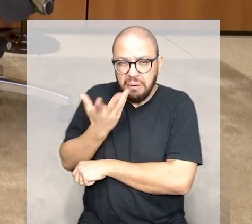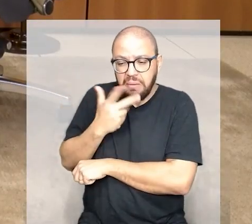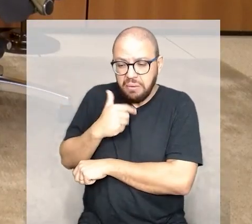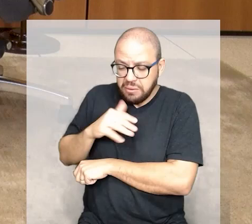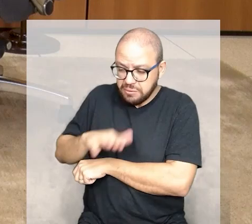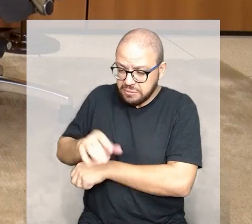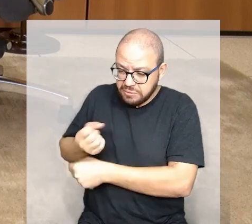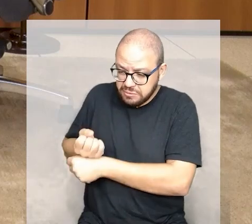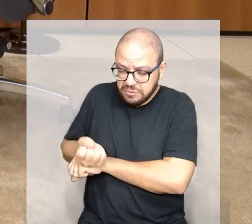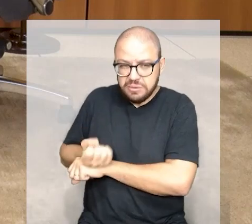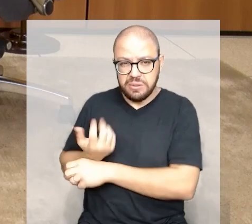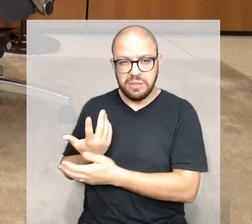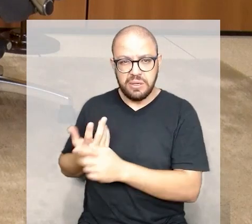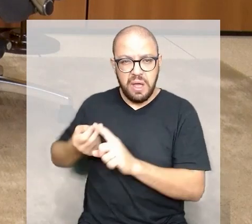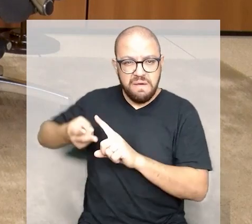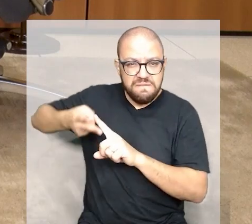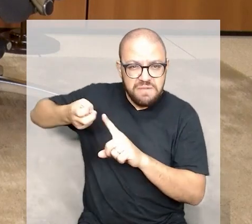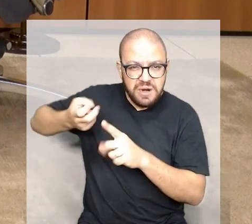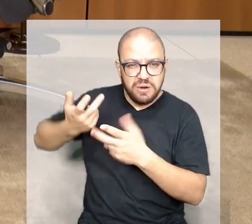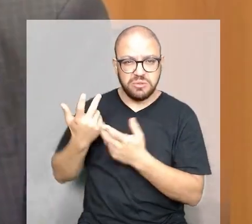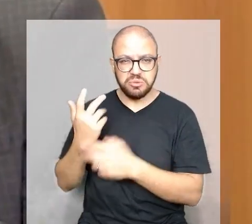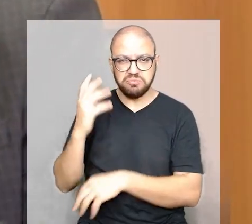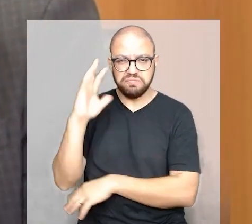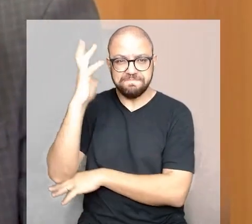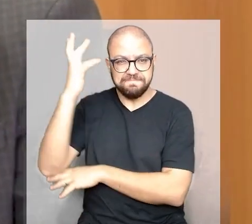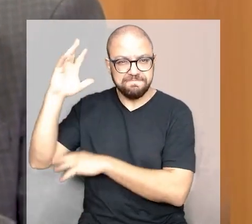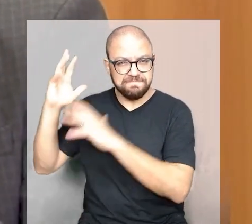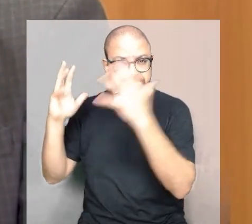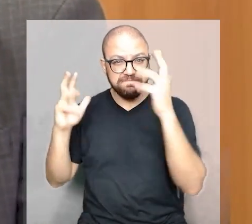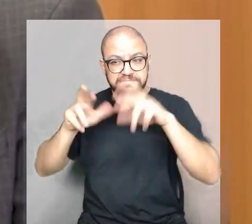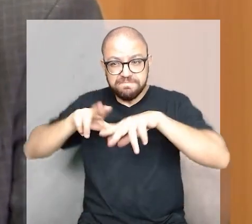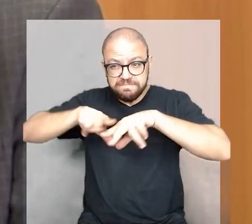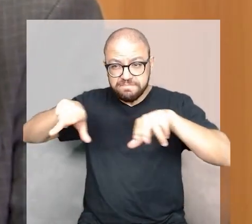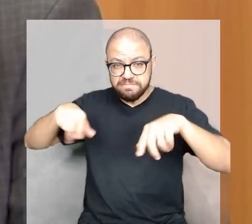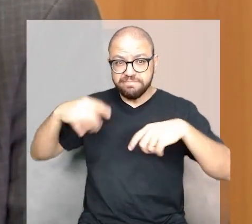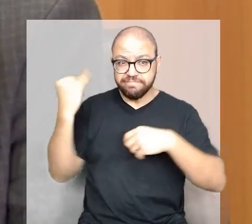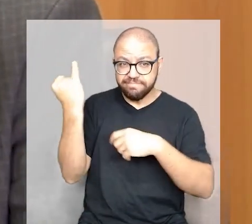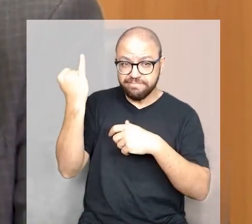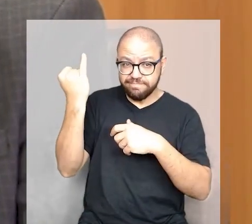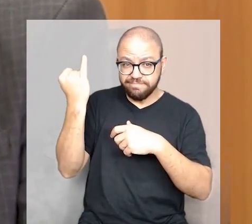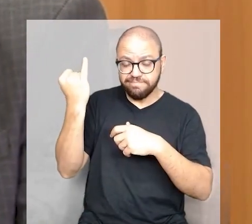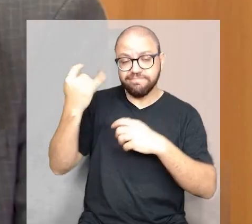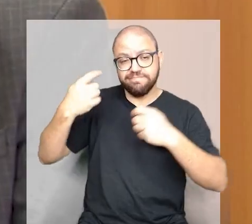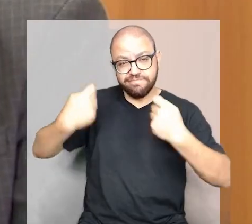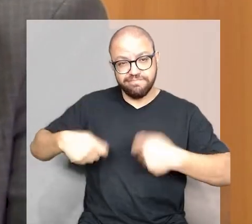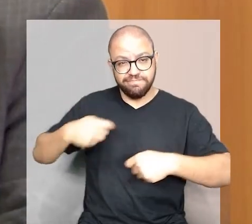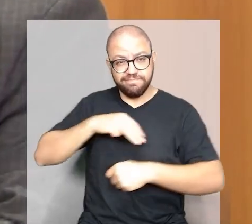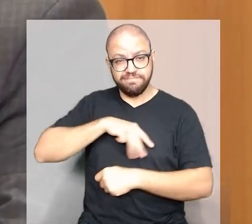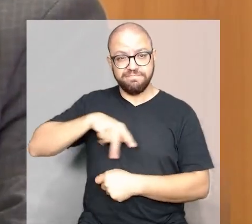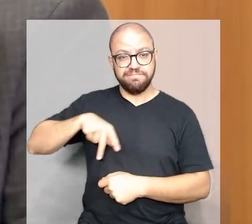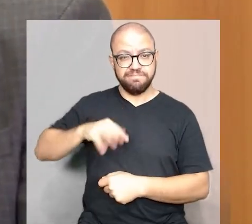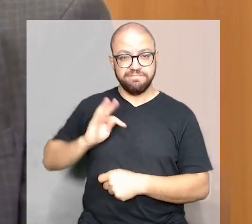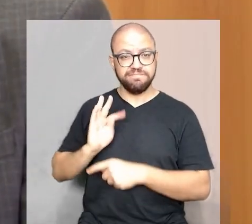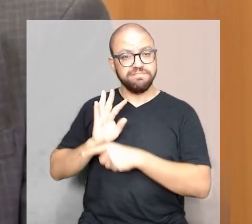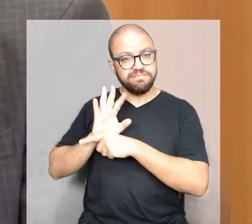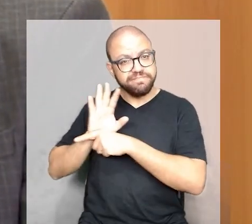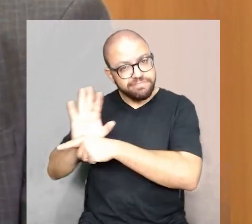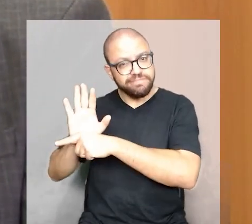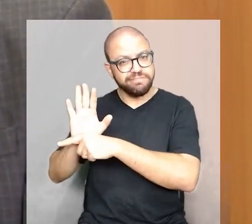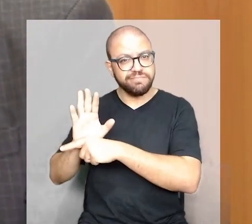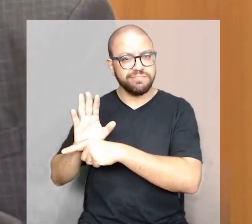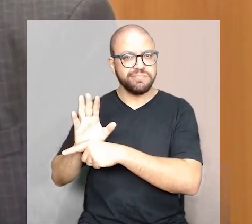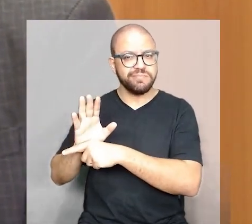trabalho infantil, fraudes, então, e várias, né, meio ambiente, então tudo isso era importante não existir, mas se existe, precisa do Ministério Público do